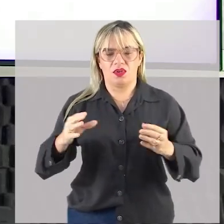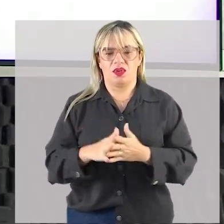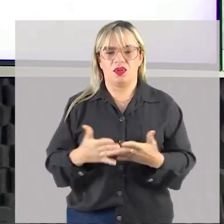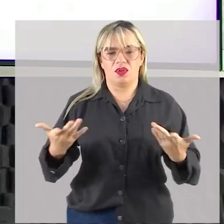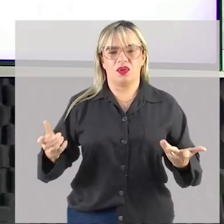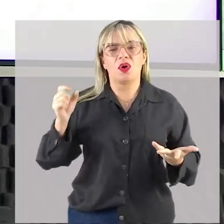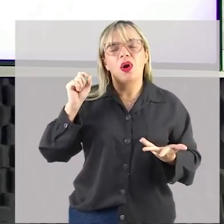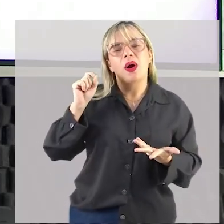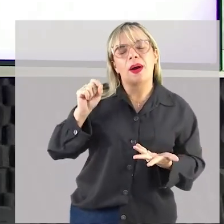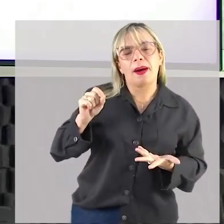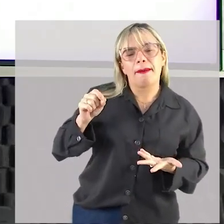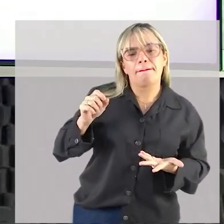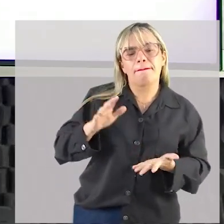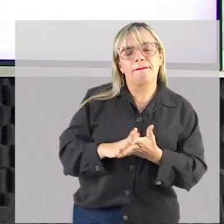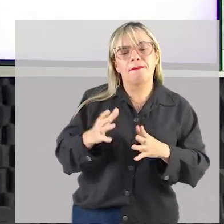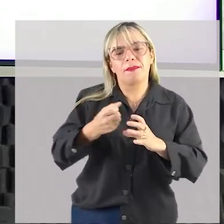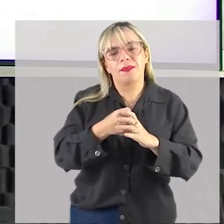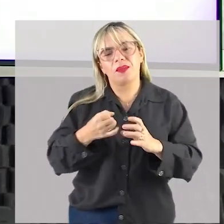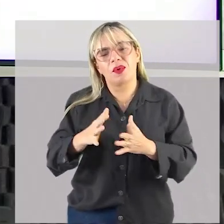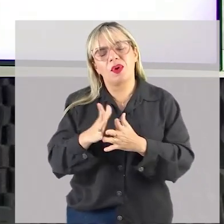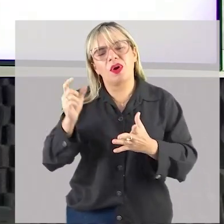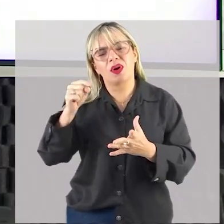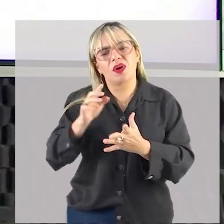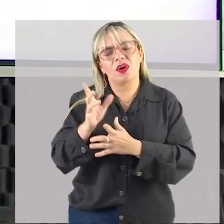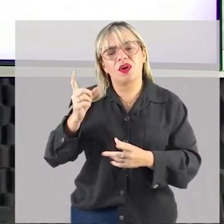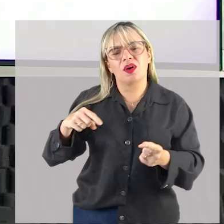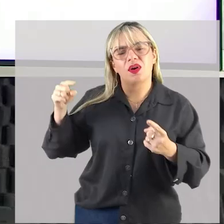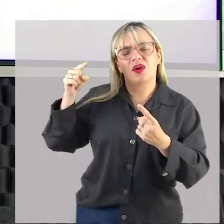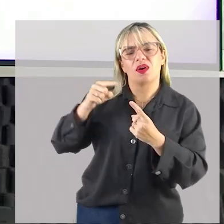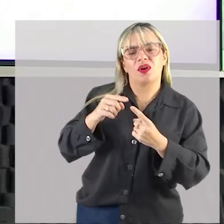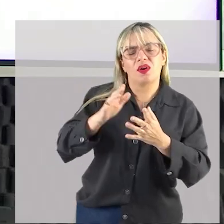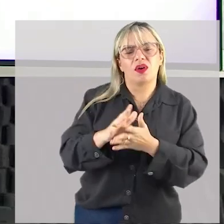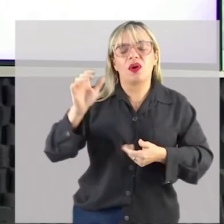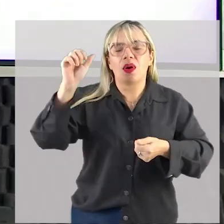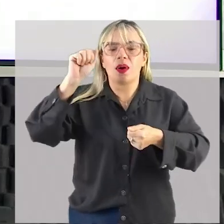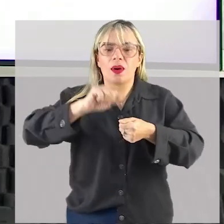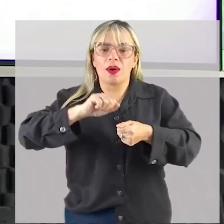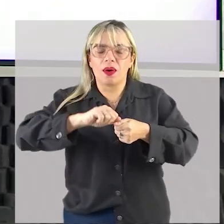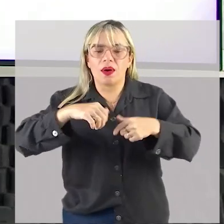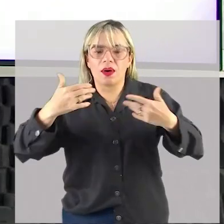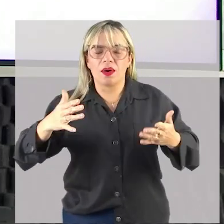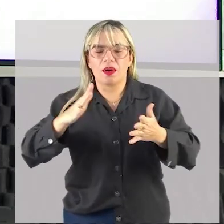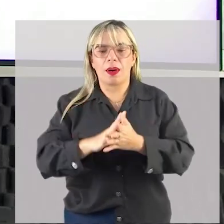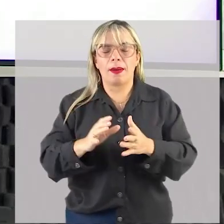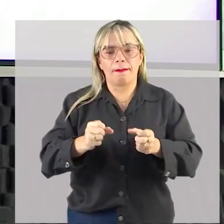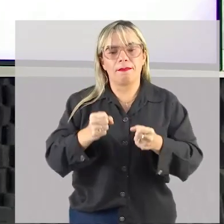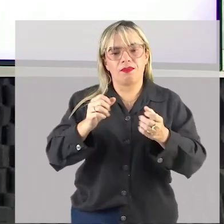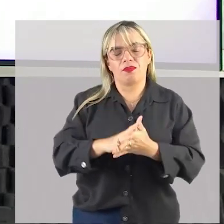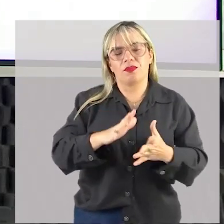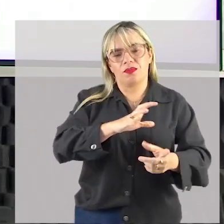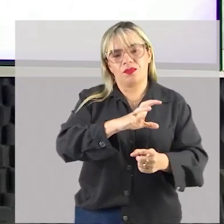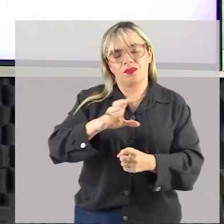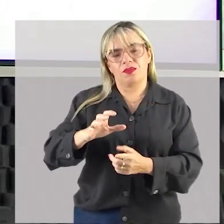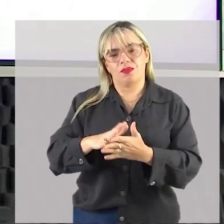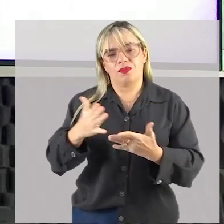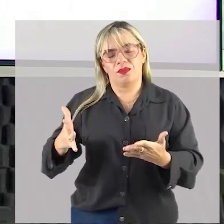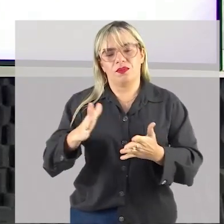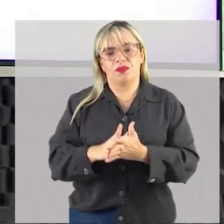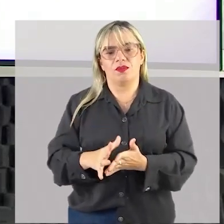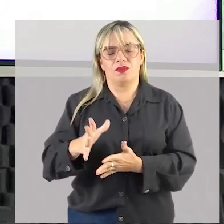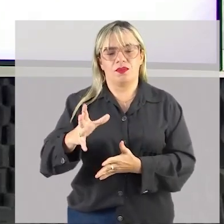o principal aspecto, o principal objetivo é fazer com que esse material possa sofrer o processo